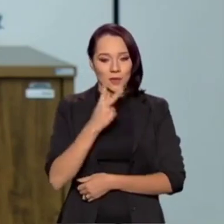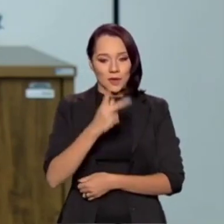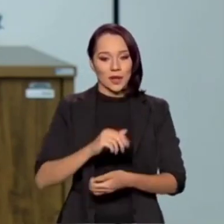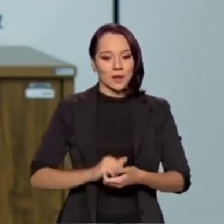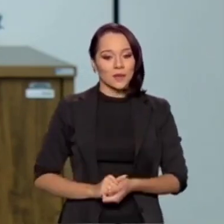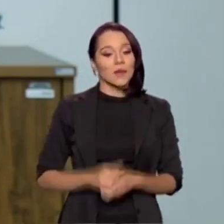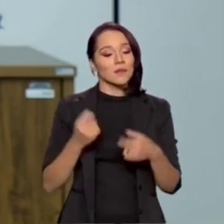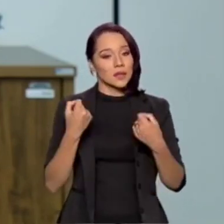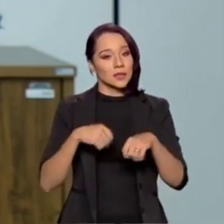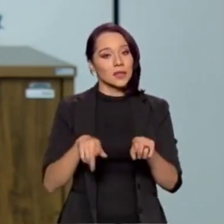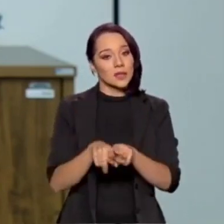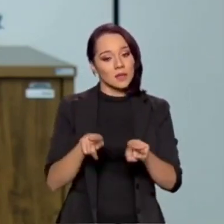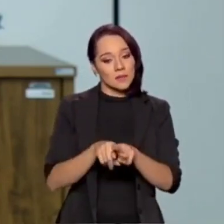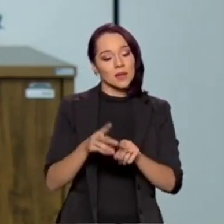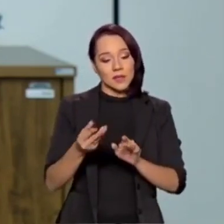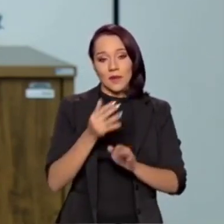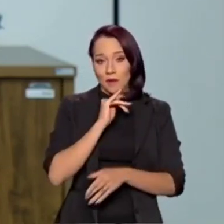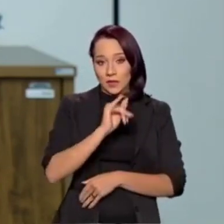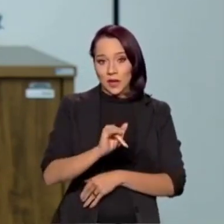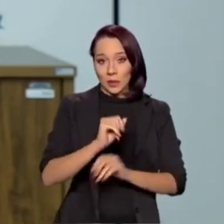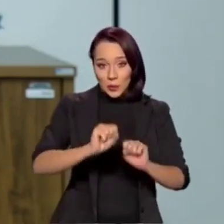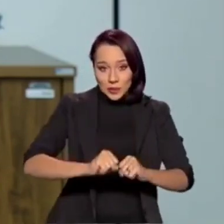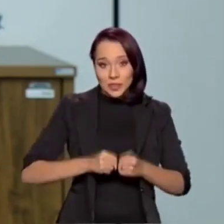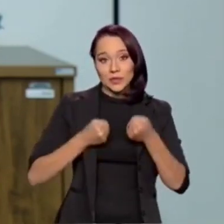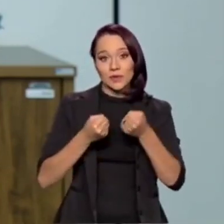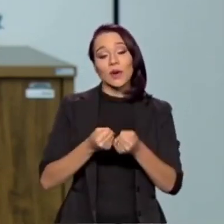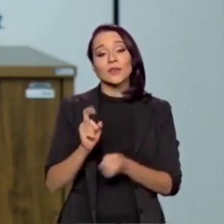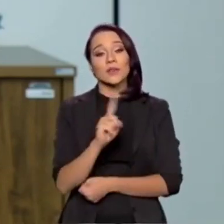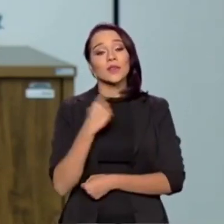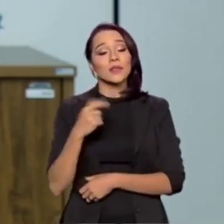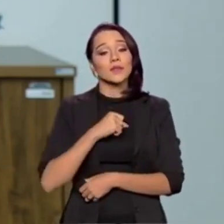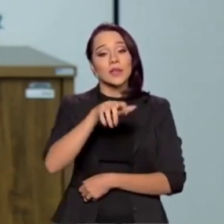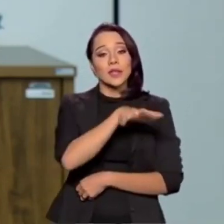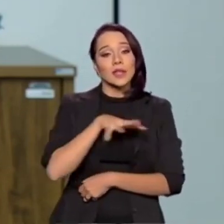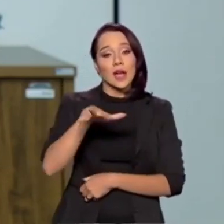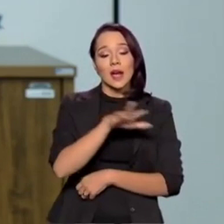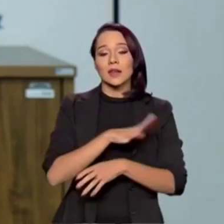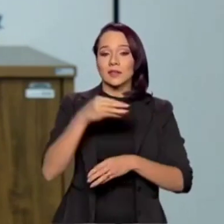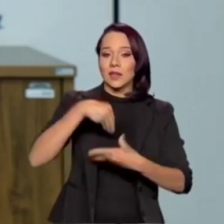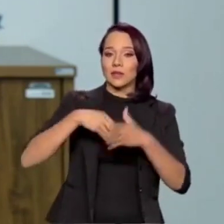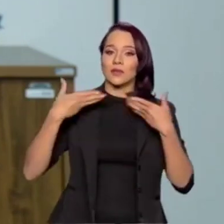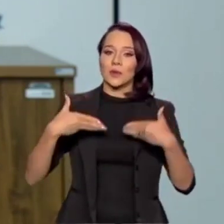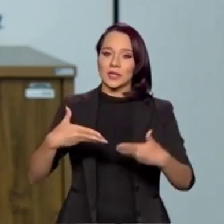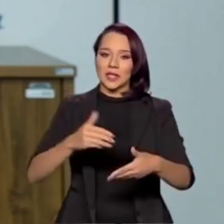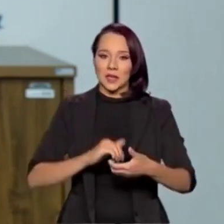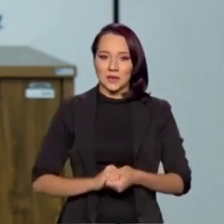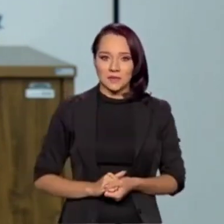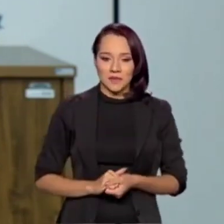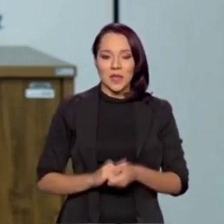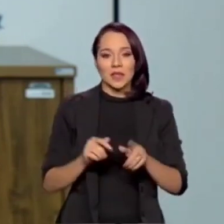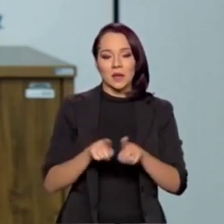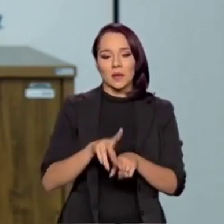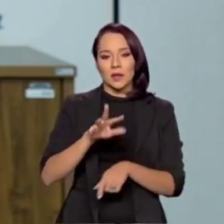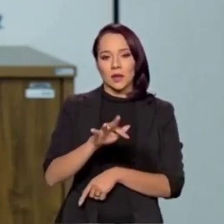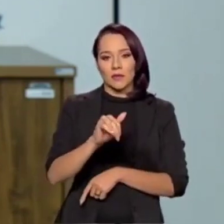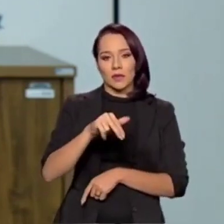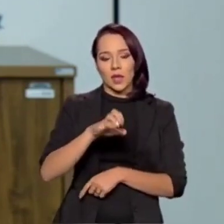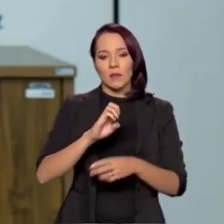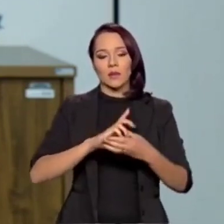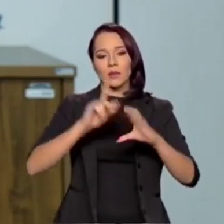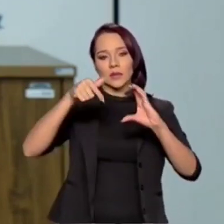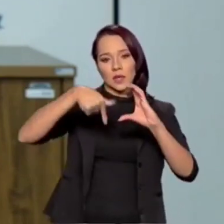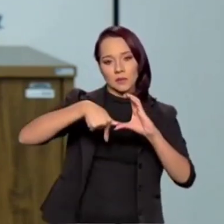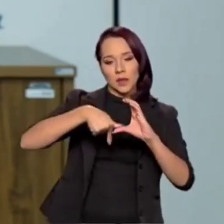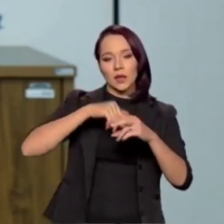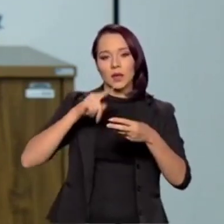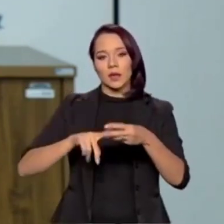destacar, deve ser registrado os esforços que estamos fazendo no âmbito do nosso Ministério. Através da FINEP, do CNPq